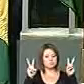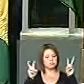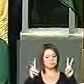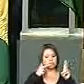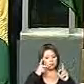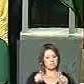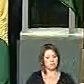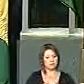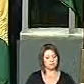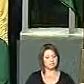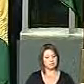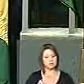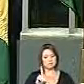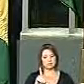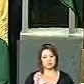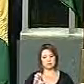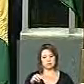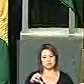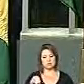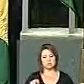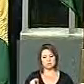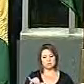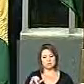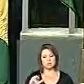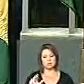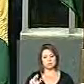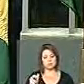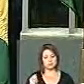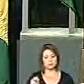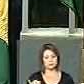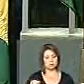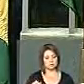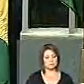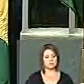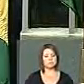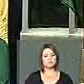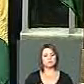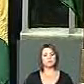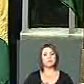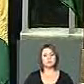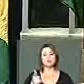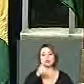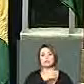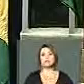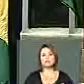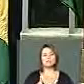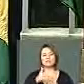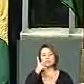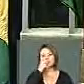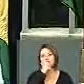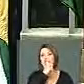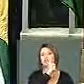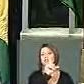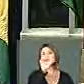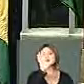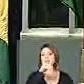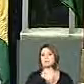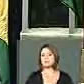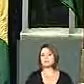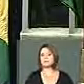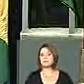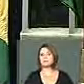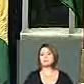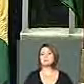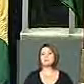nos ensina a utilizá-lo. Este caminho foi vitorioso nas urnas. O Brasil